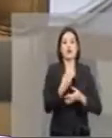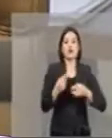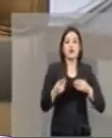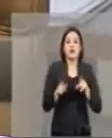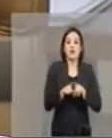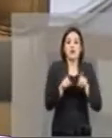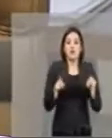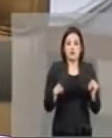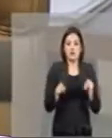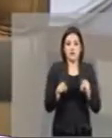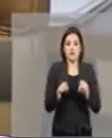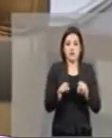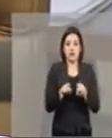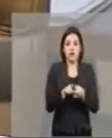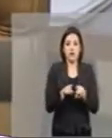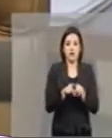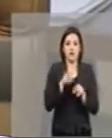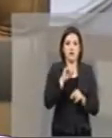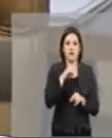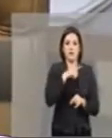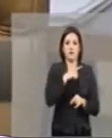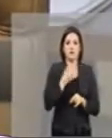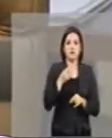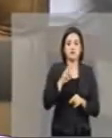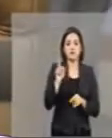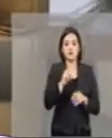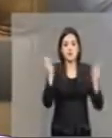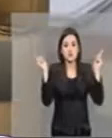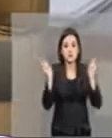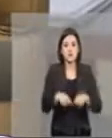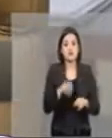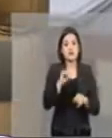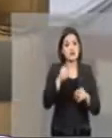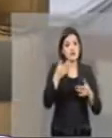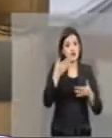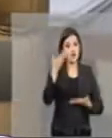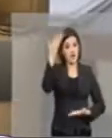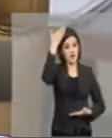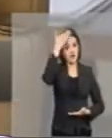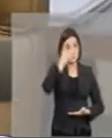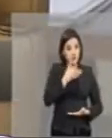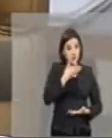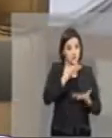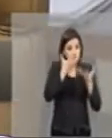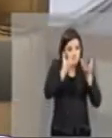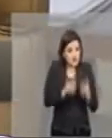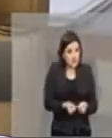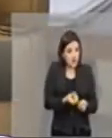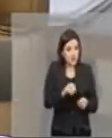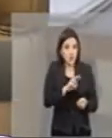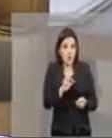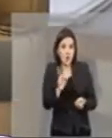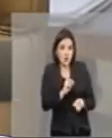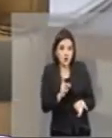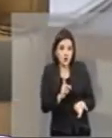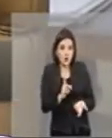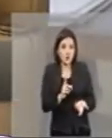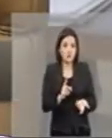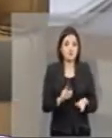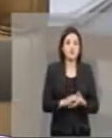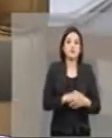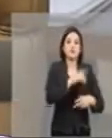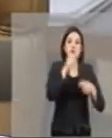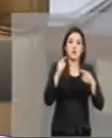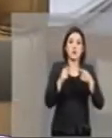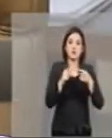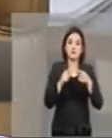configuração de ter havido ou não usurpação de competência, se as provas seriam lícitas ou não. Quanto à usurpação da competência do Supremo